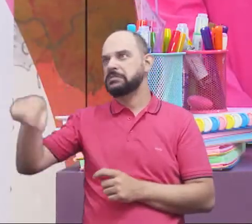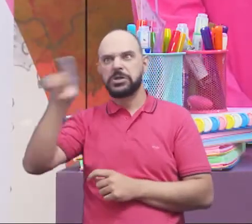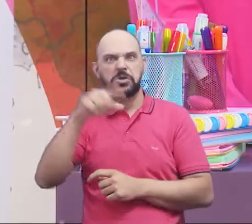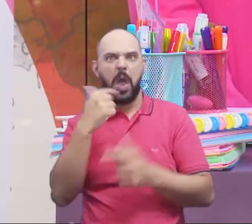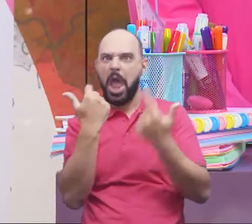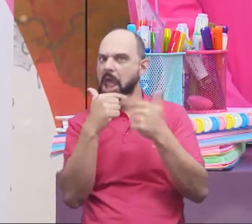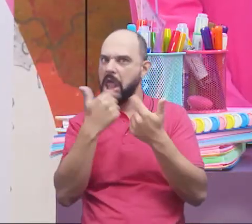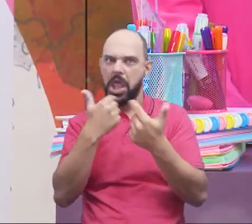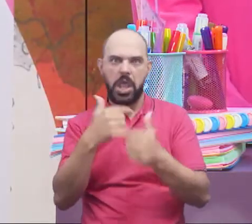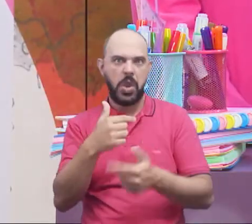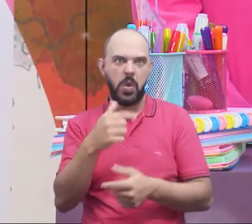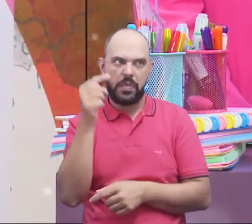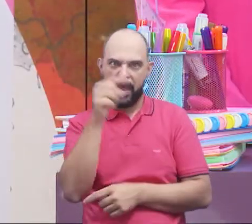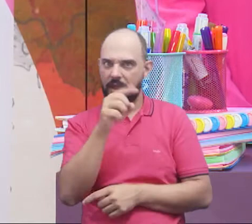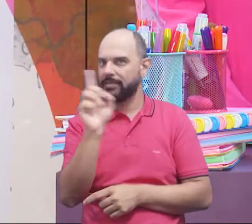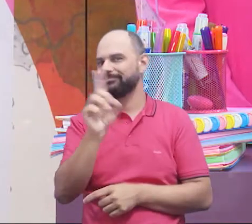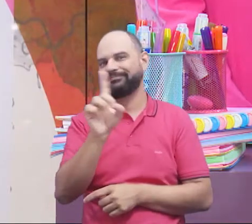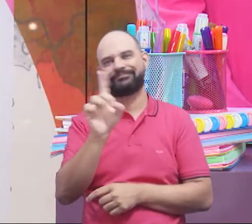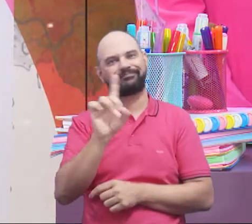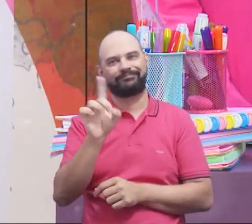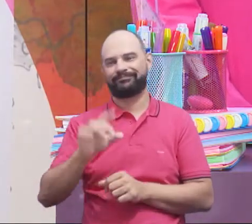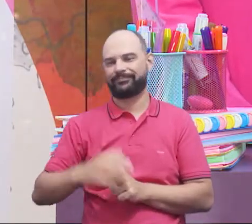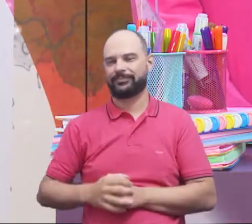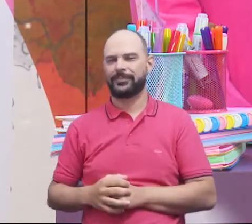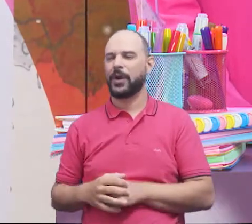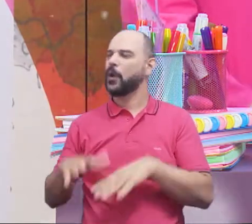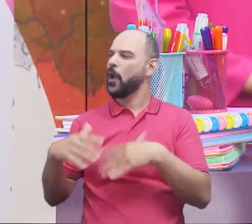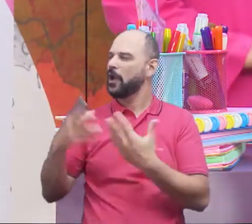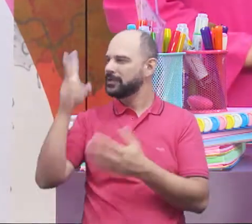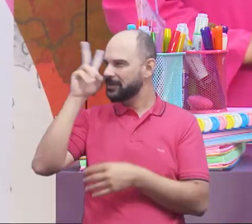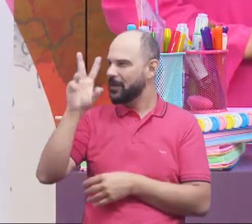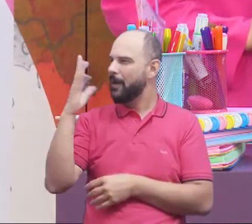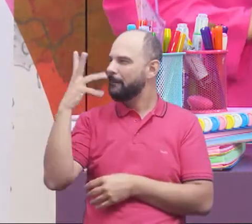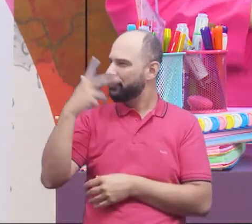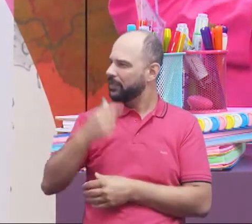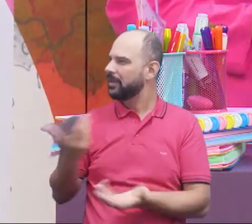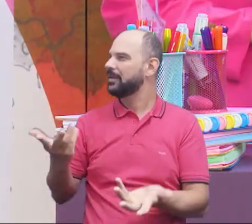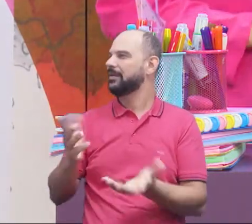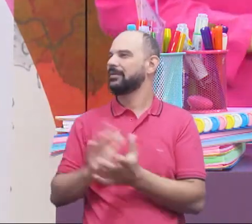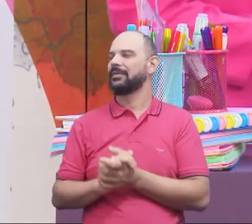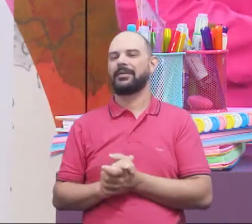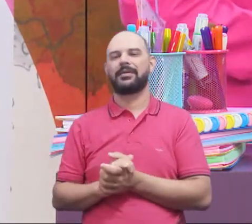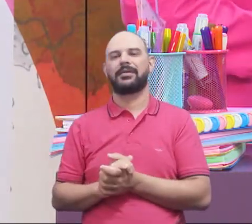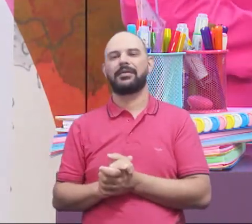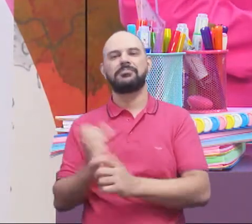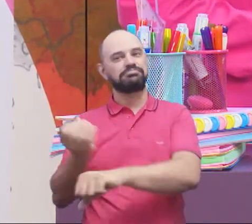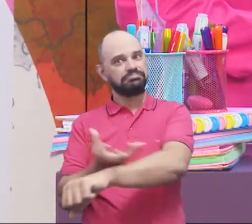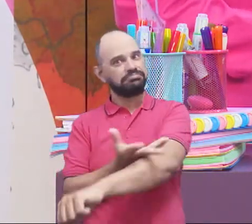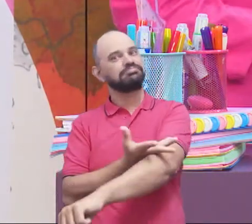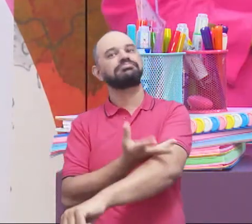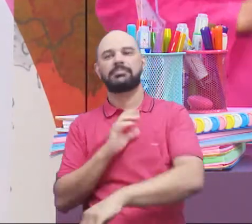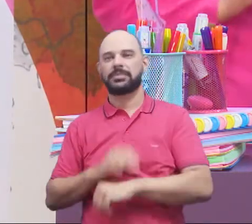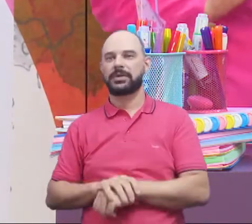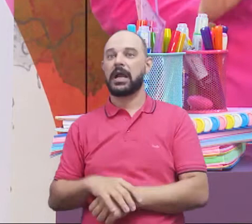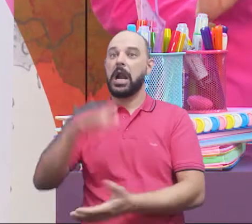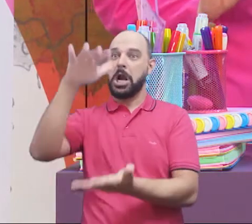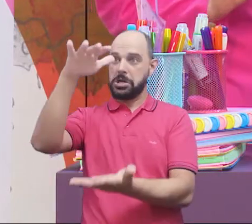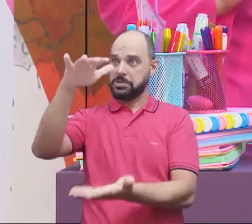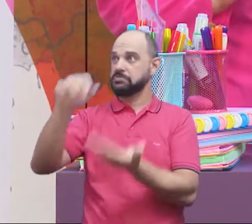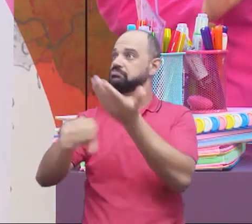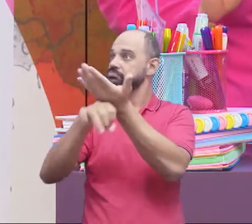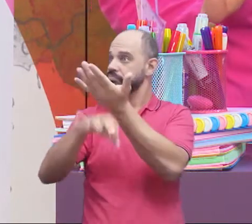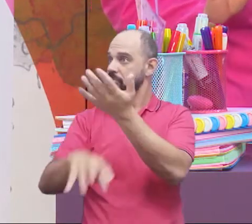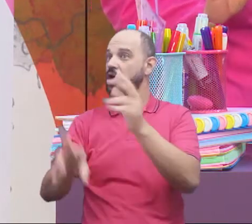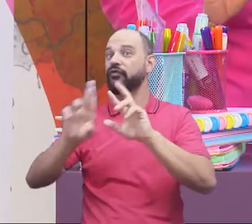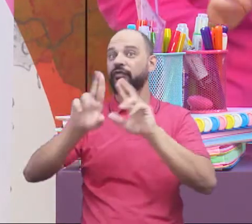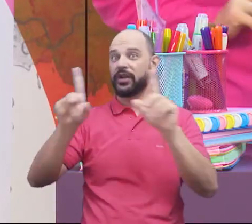dia, ninguém mais riu do João da Água. Que história emocionante a do João! Um latão furado pode